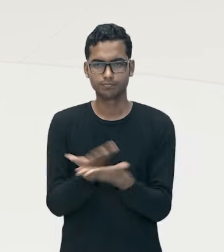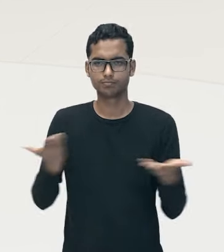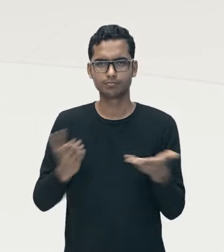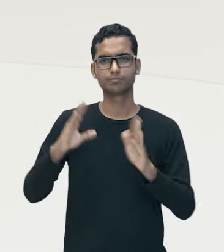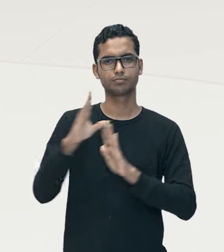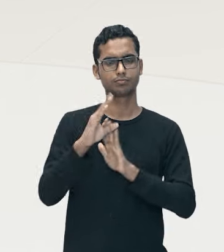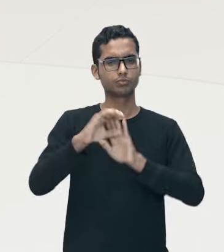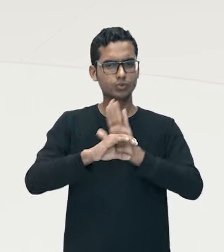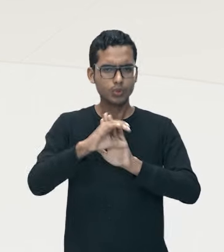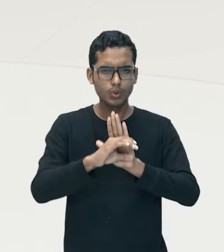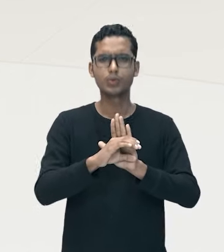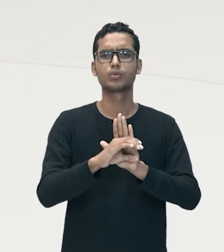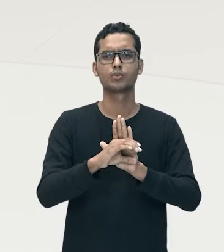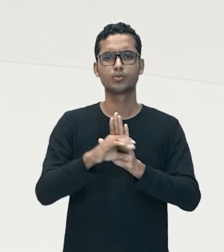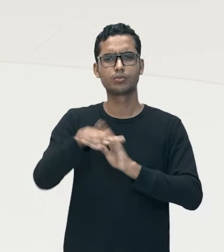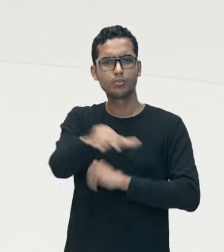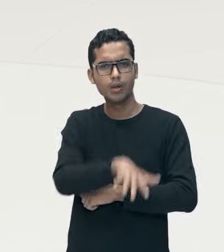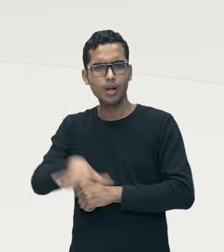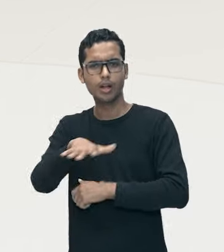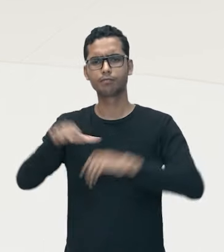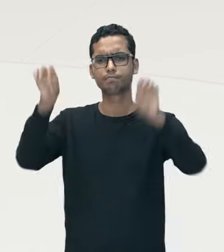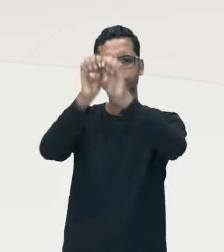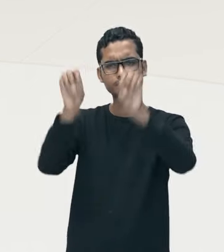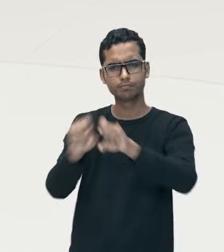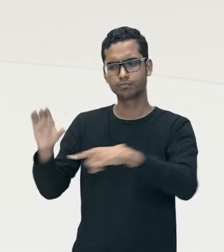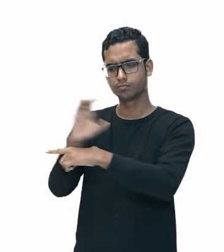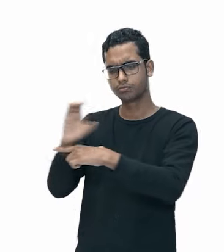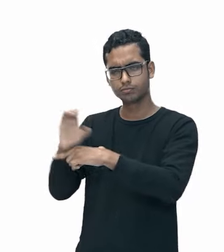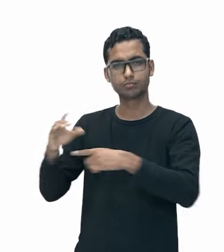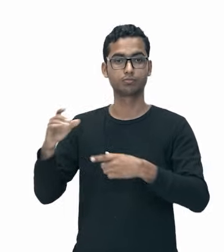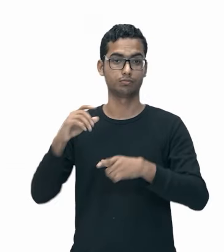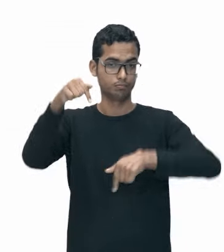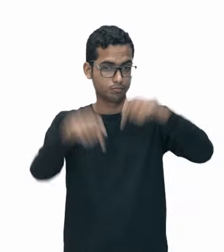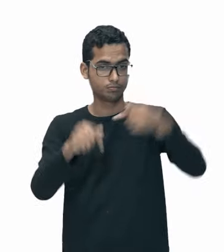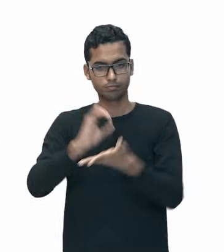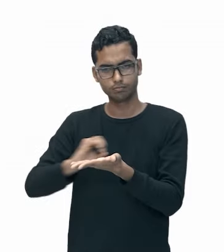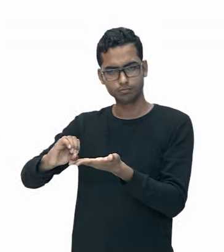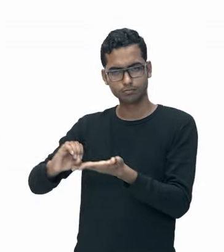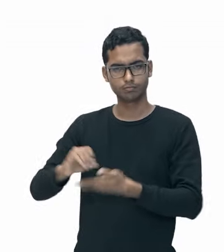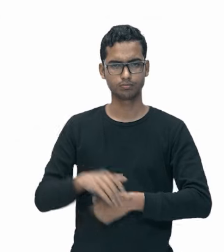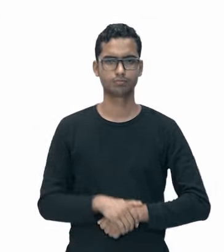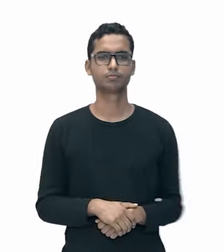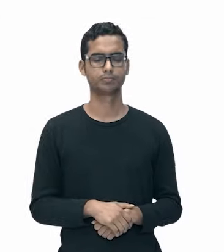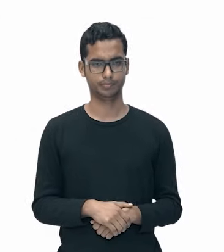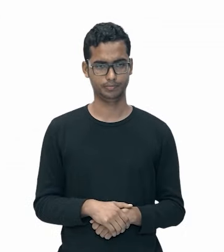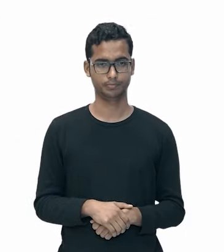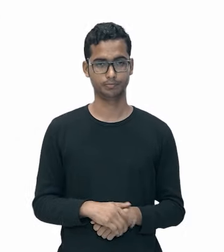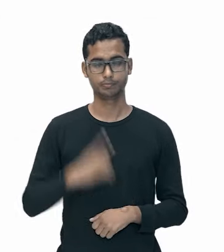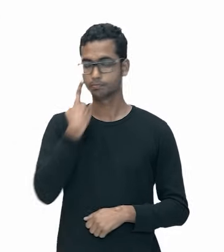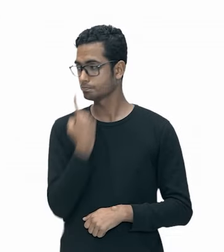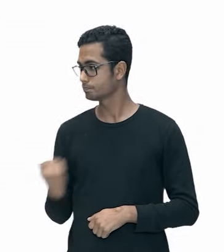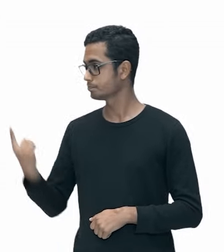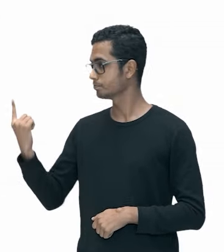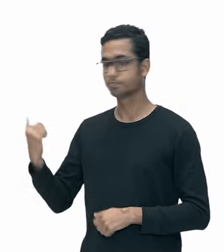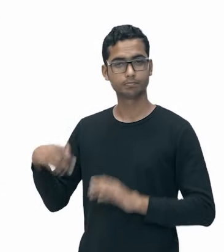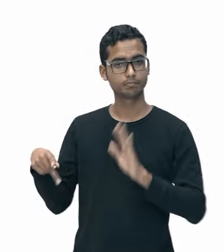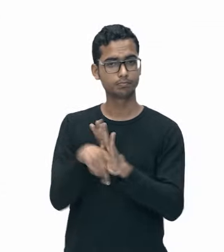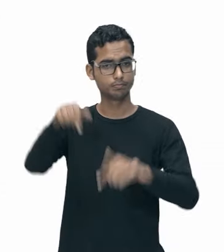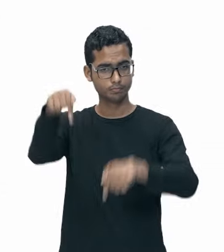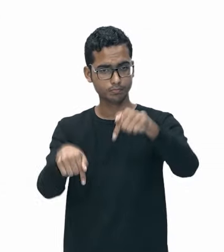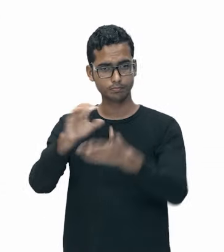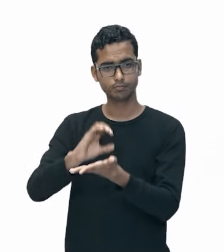conceito da estrutura do carbono né da química orgânica Olha só bom gente então a química do carbono